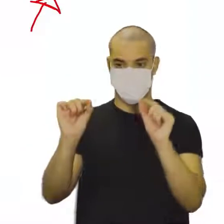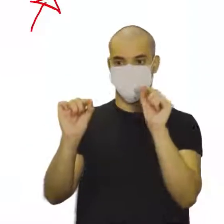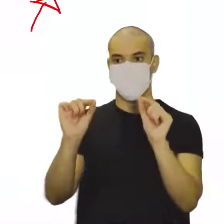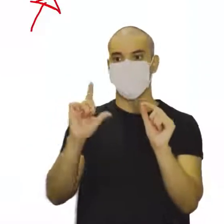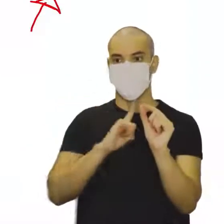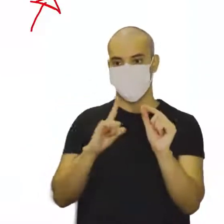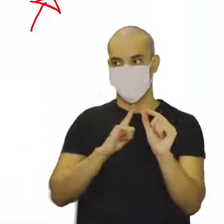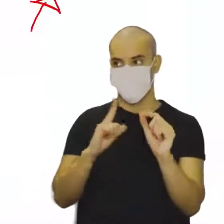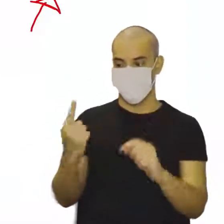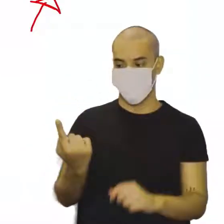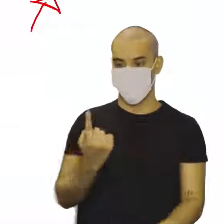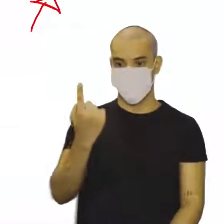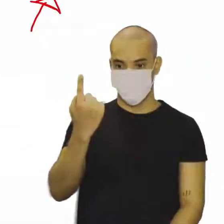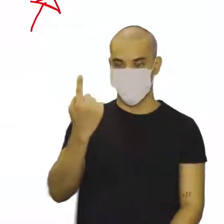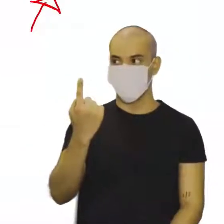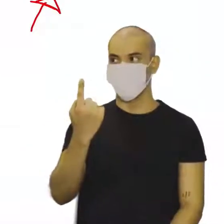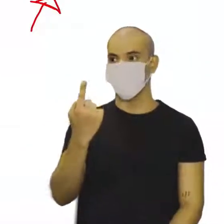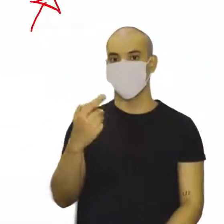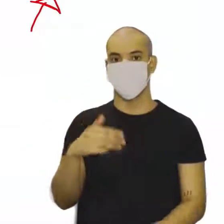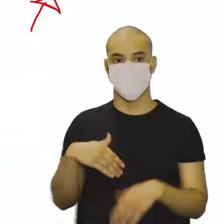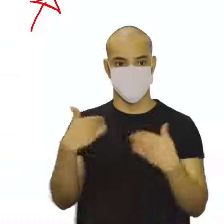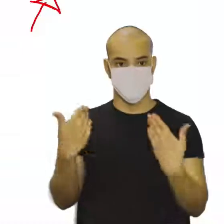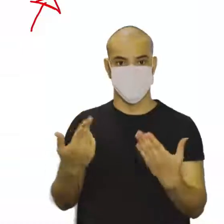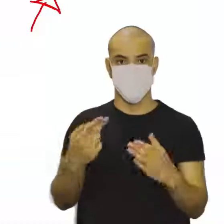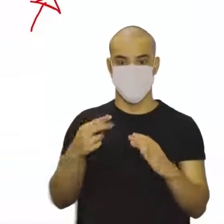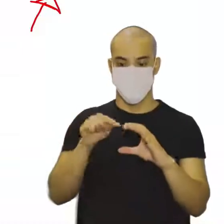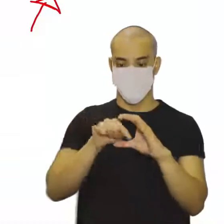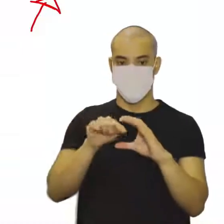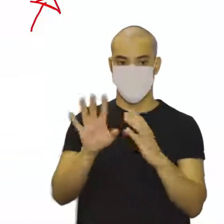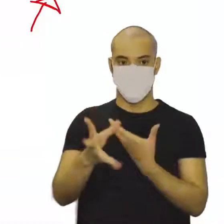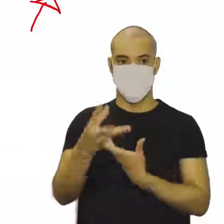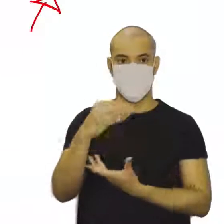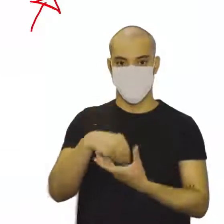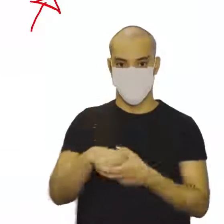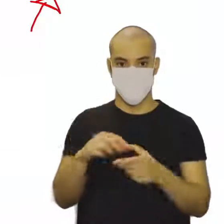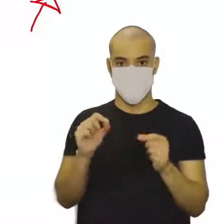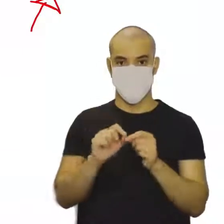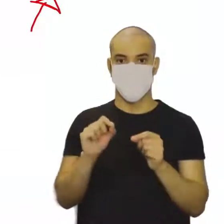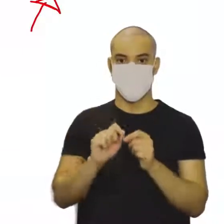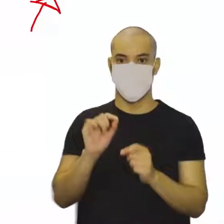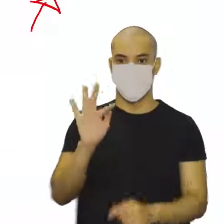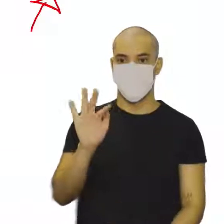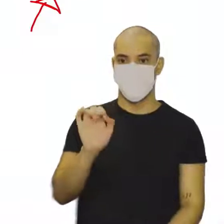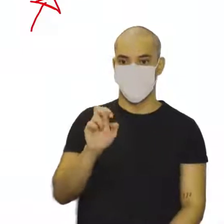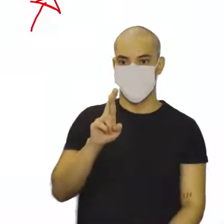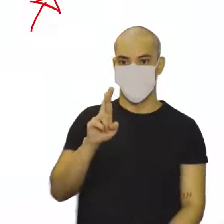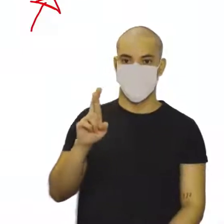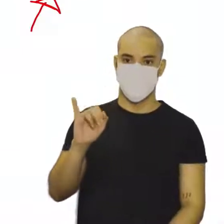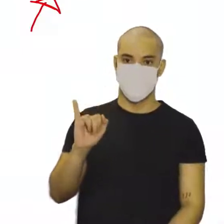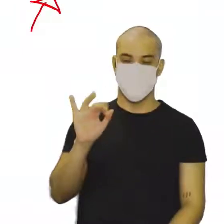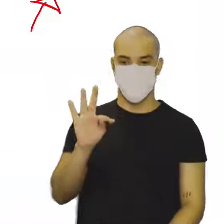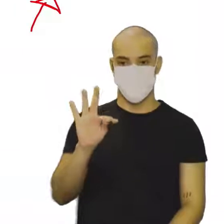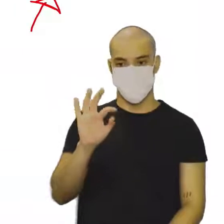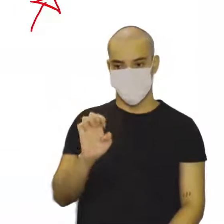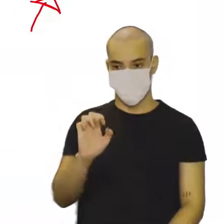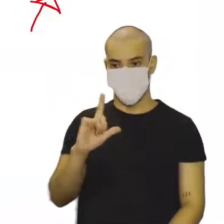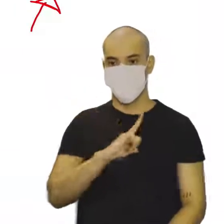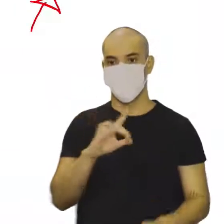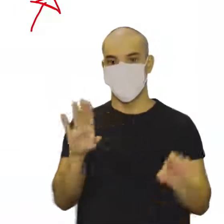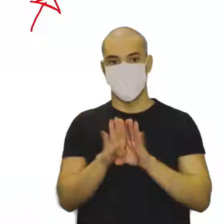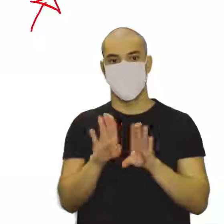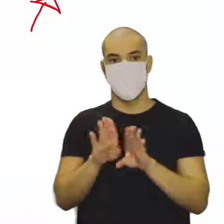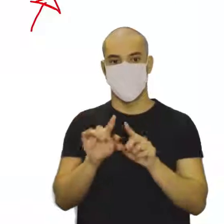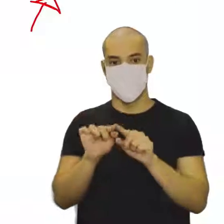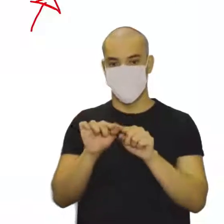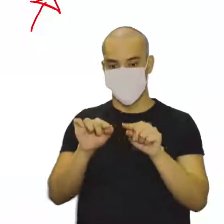certa altura. Bom, o núcleo toroidal geralmente é feito de ferrite, ok? E tem um formato de